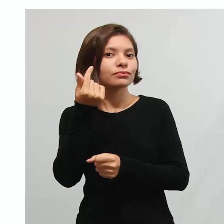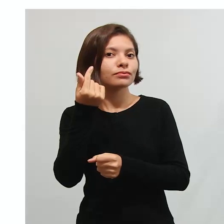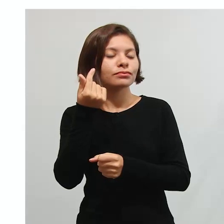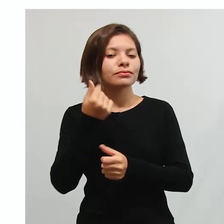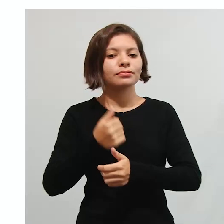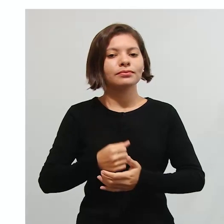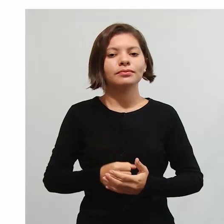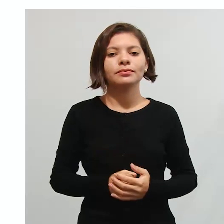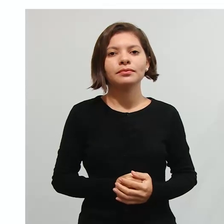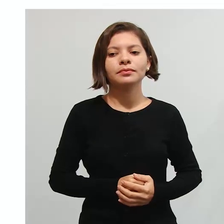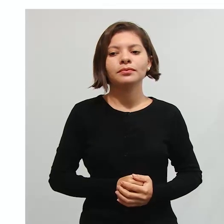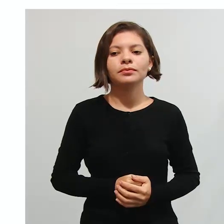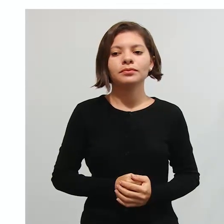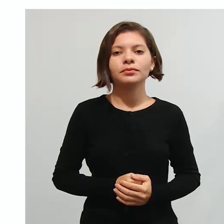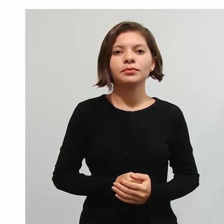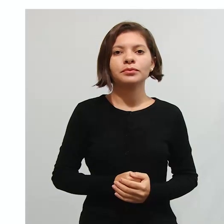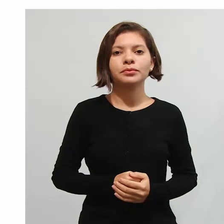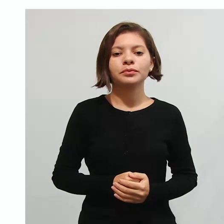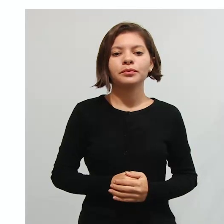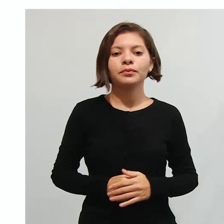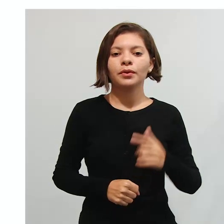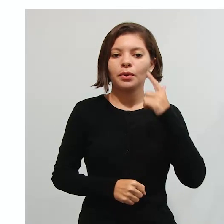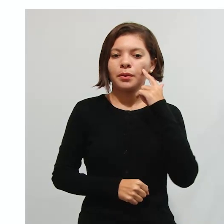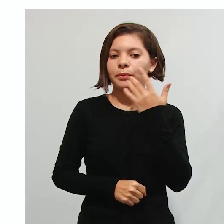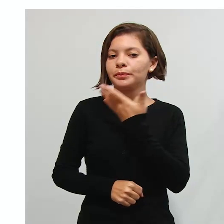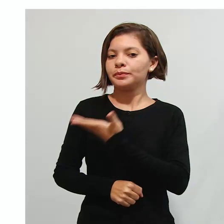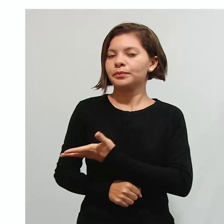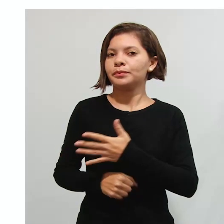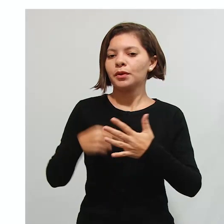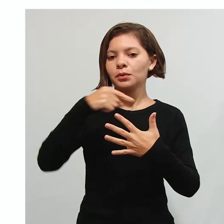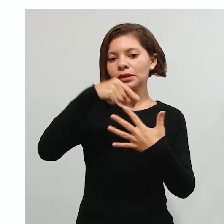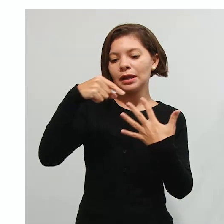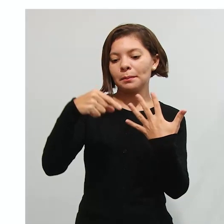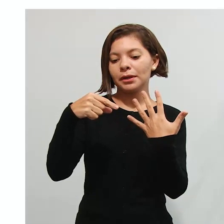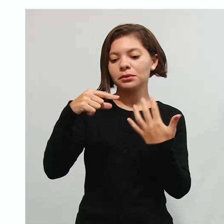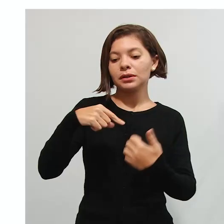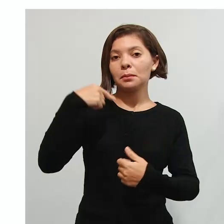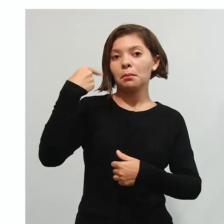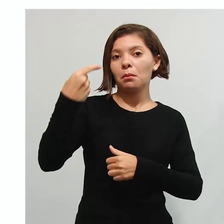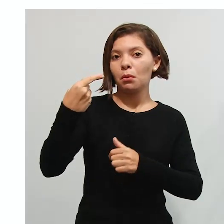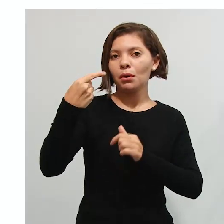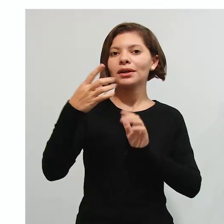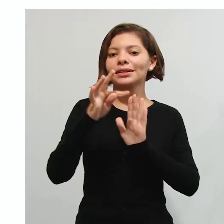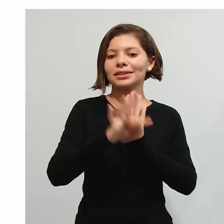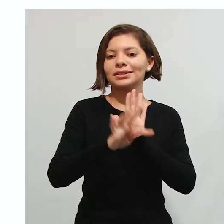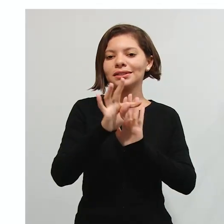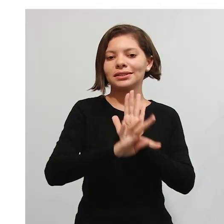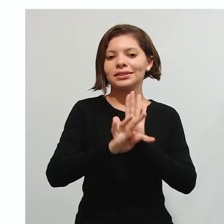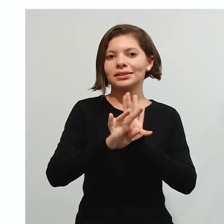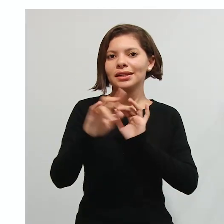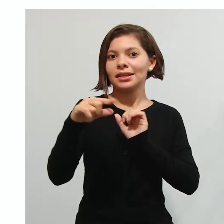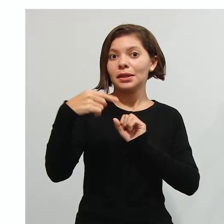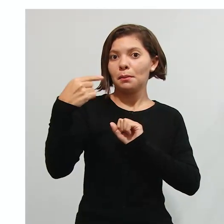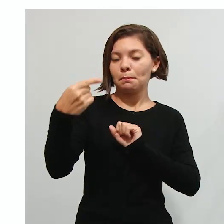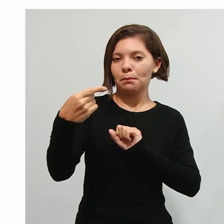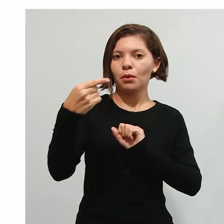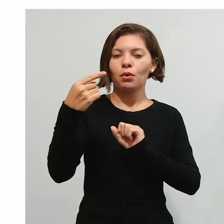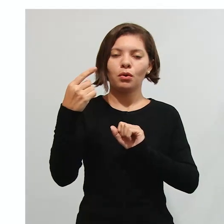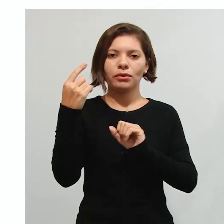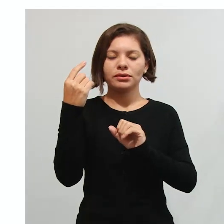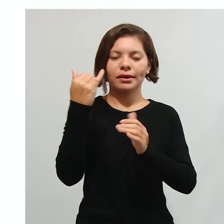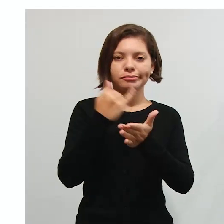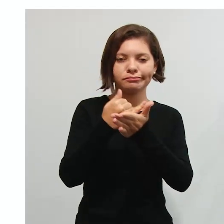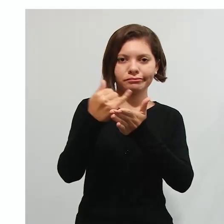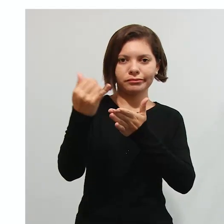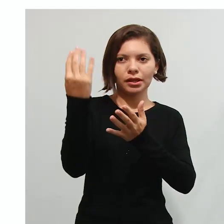vá atrás de um financiamento e os elementos pós textuais né claro que